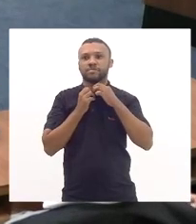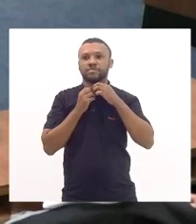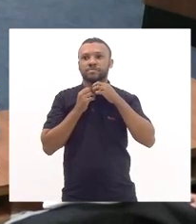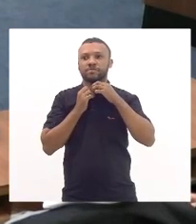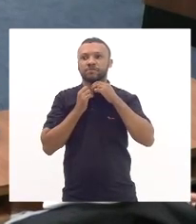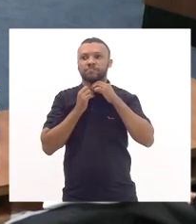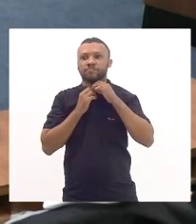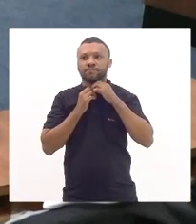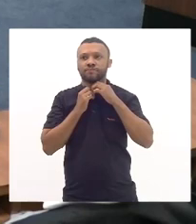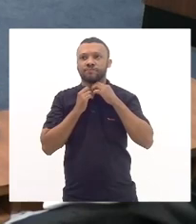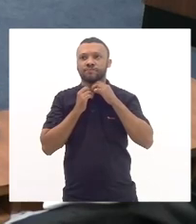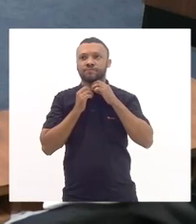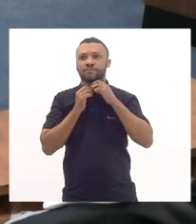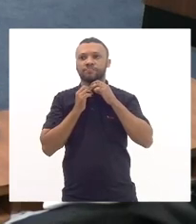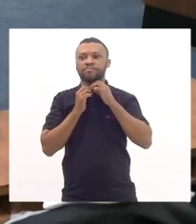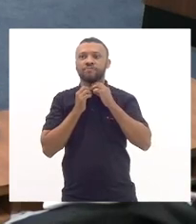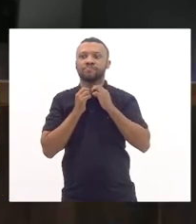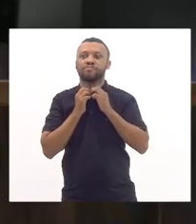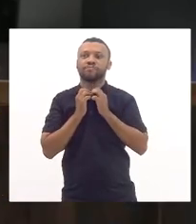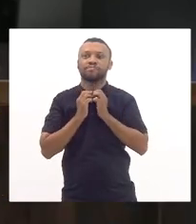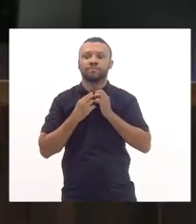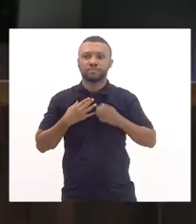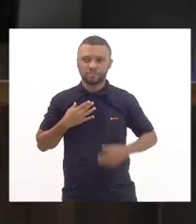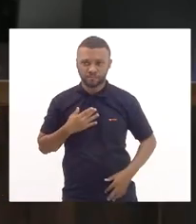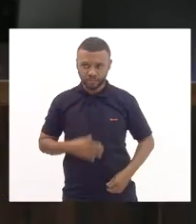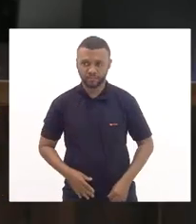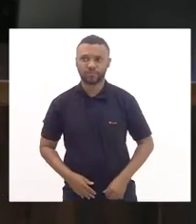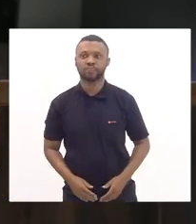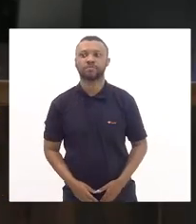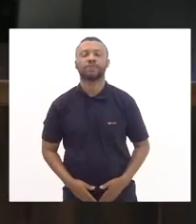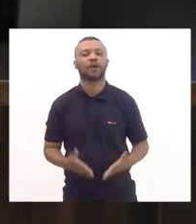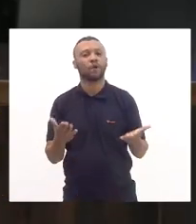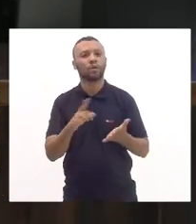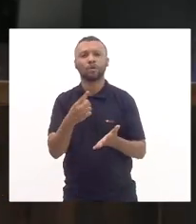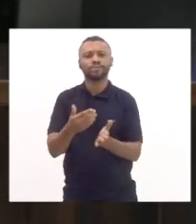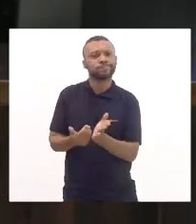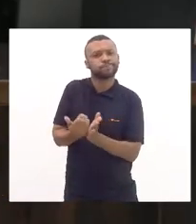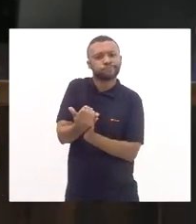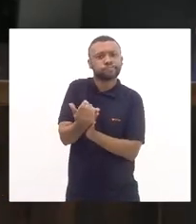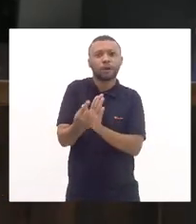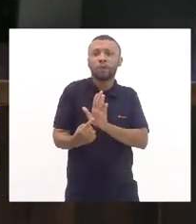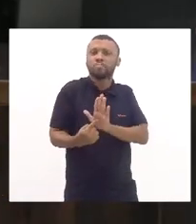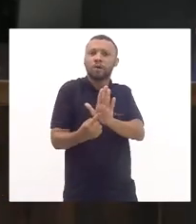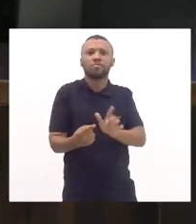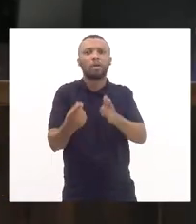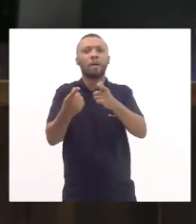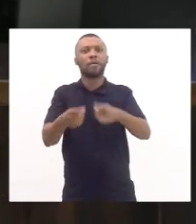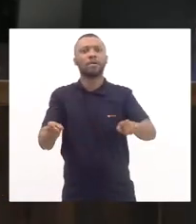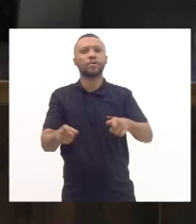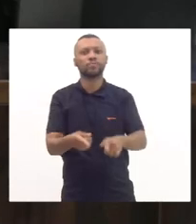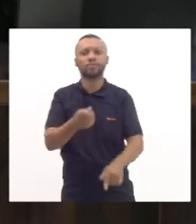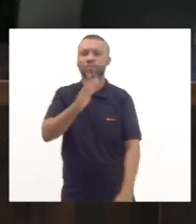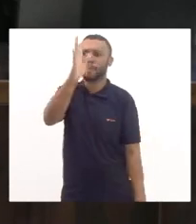E agora ouviremos agora a execução do nosso hino nacional brasileiro.